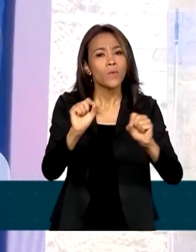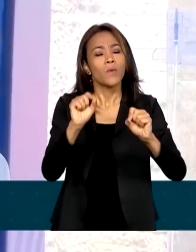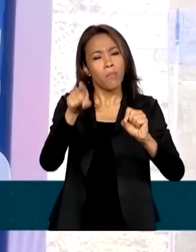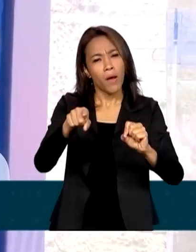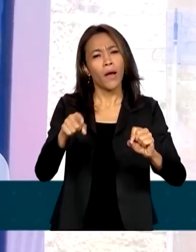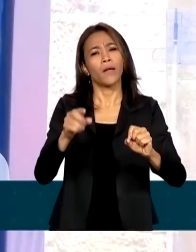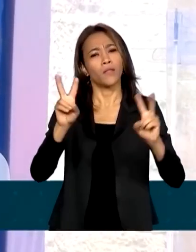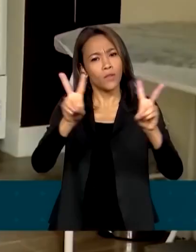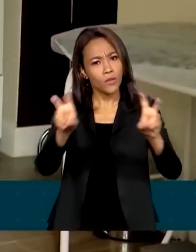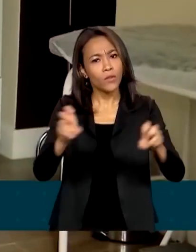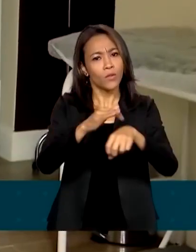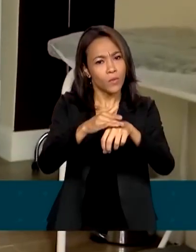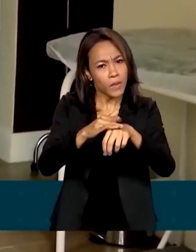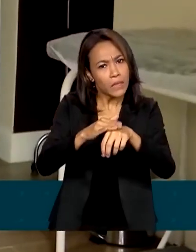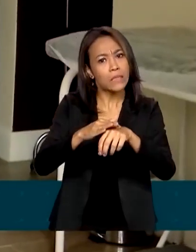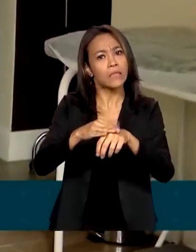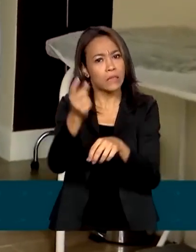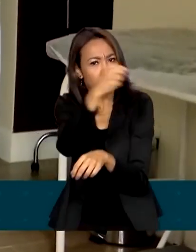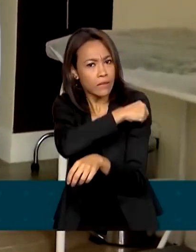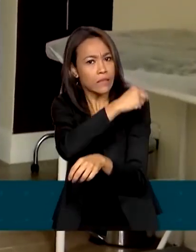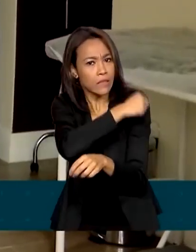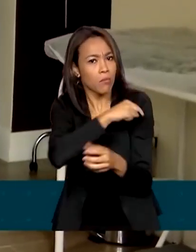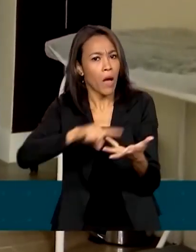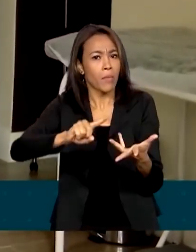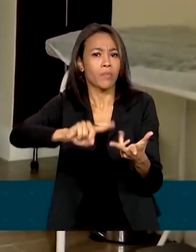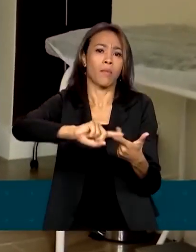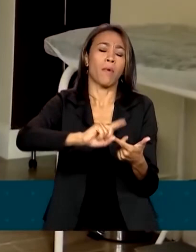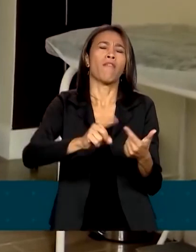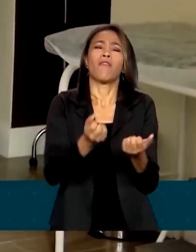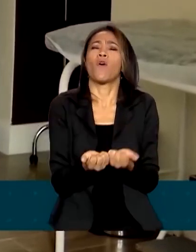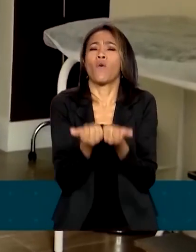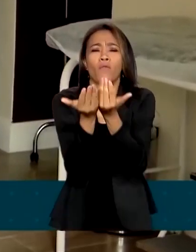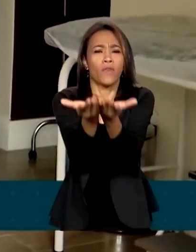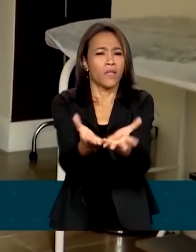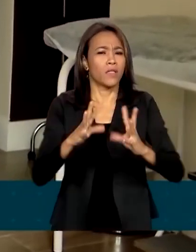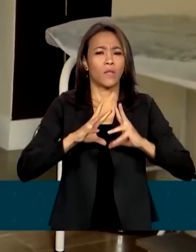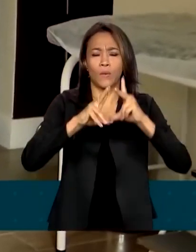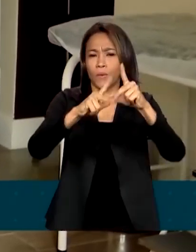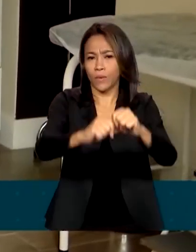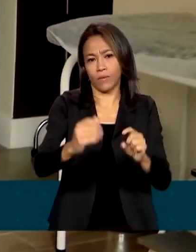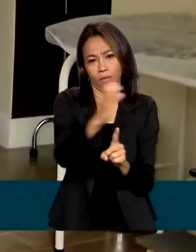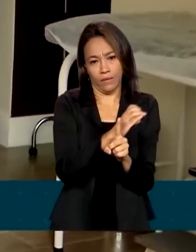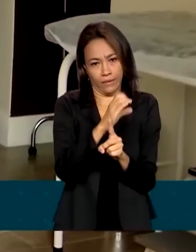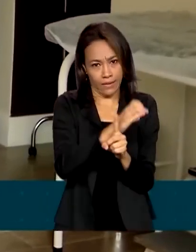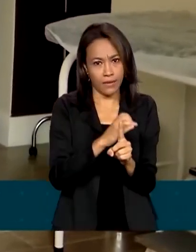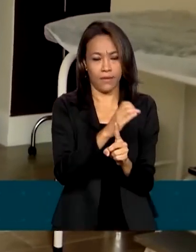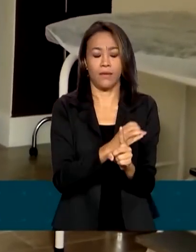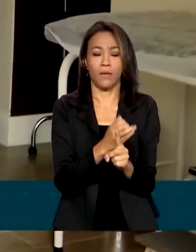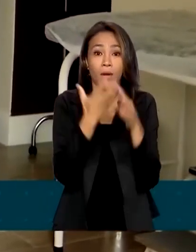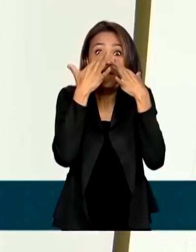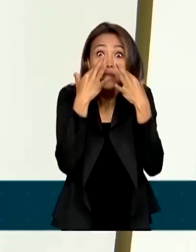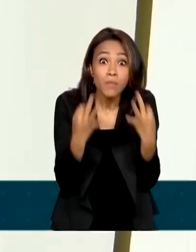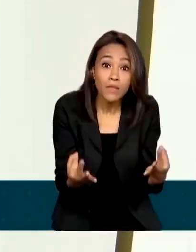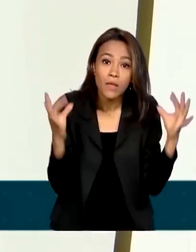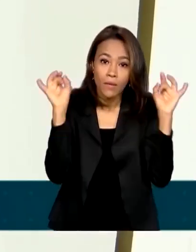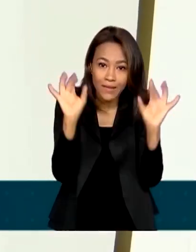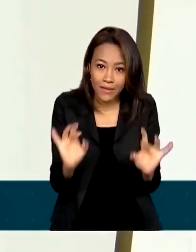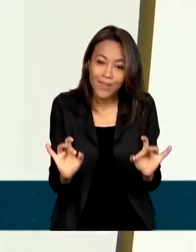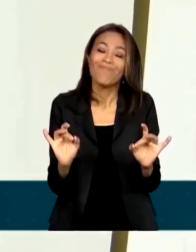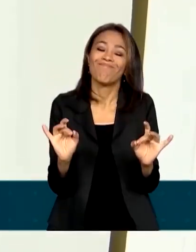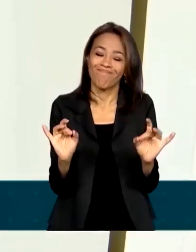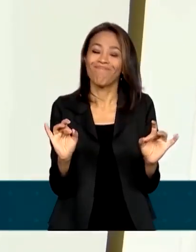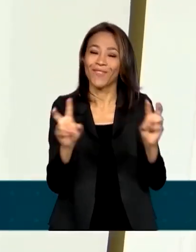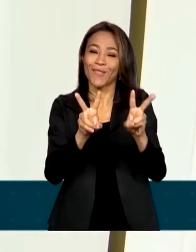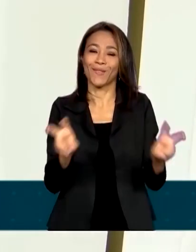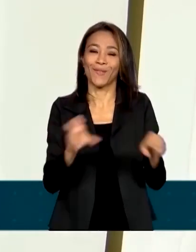de doenças. O local vai oferecer todas as vacinas do calendário nacional, com atenção especial para a